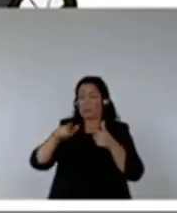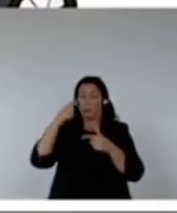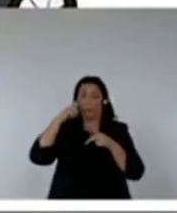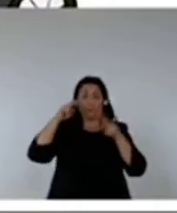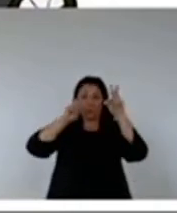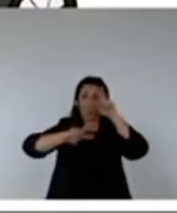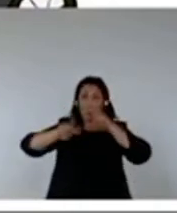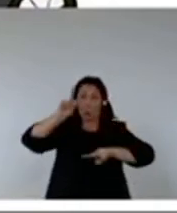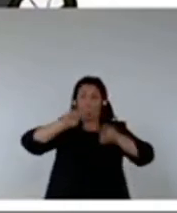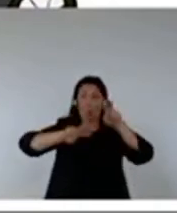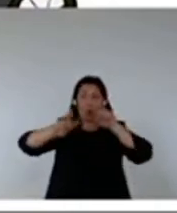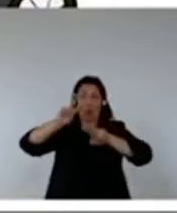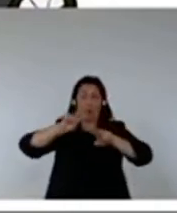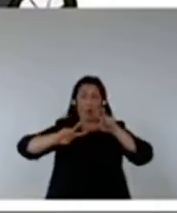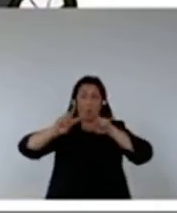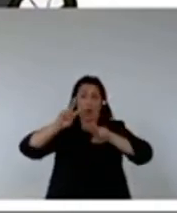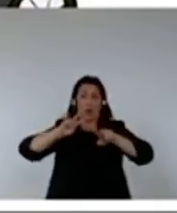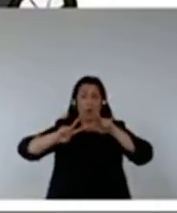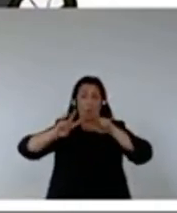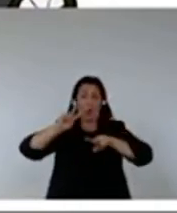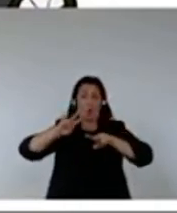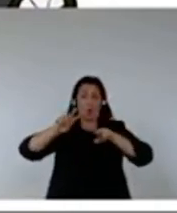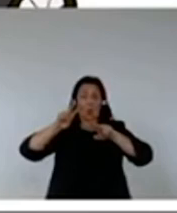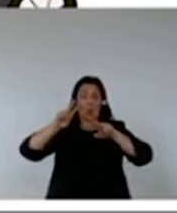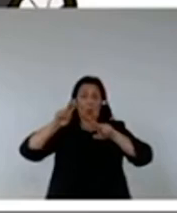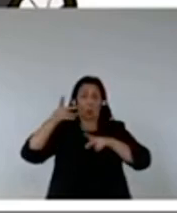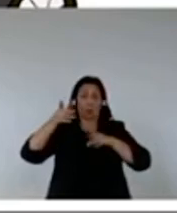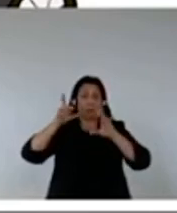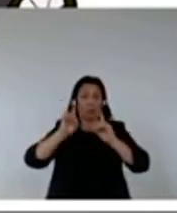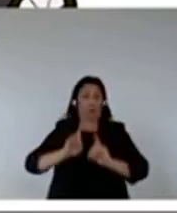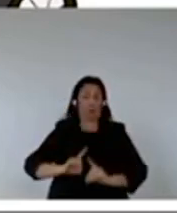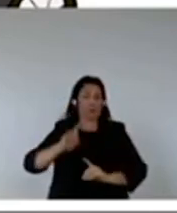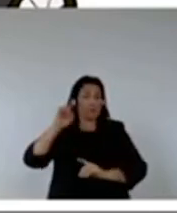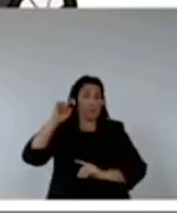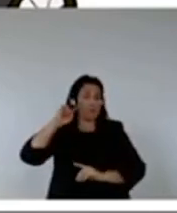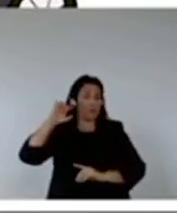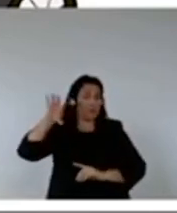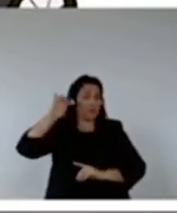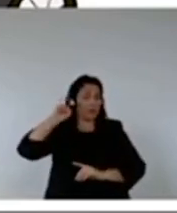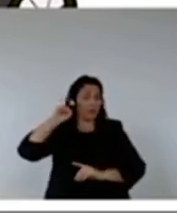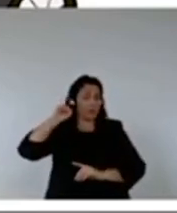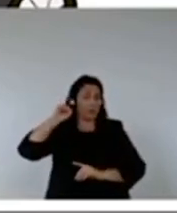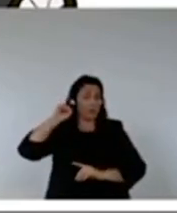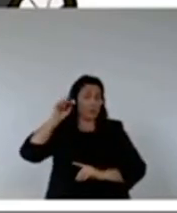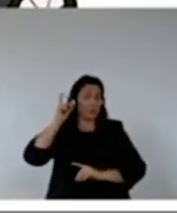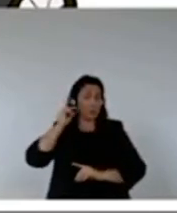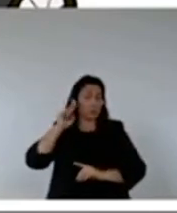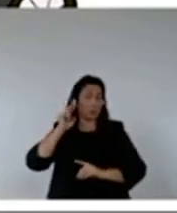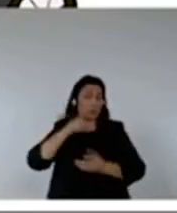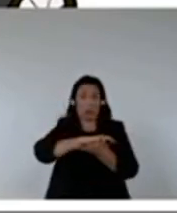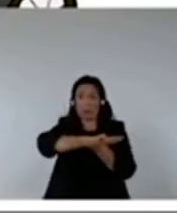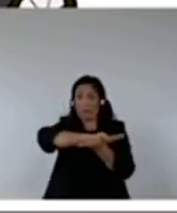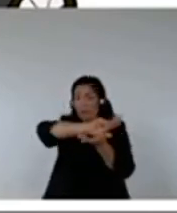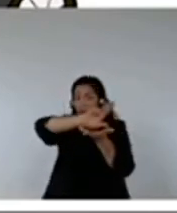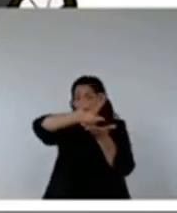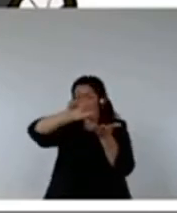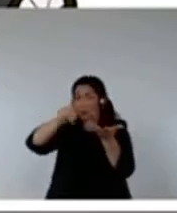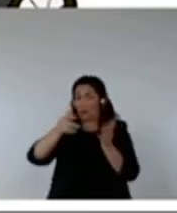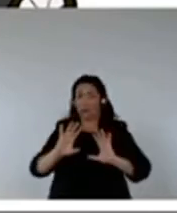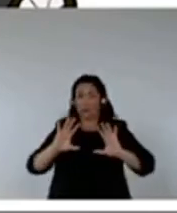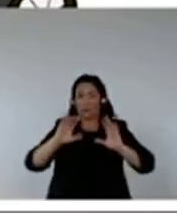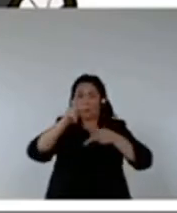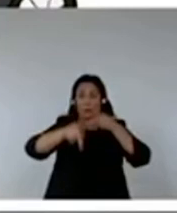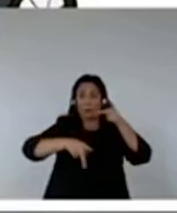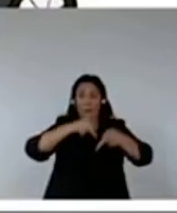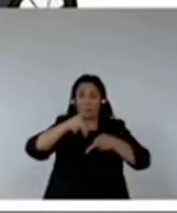você veja que nós temos uma apresentação bastante heterogênea de toda essa população idosa.